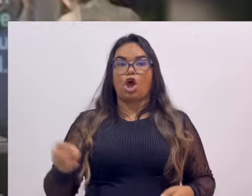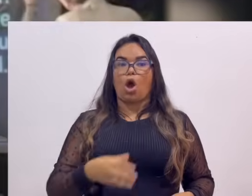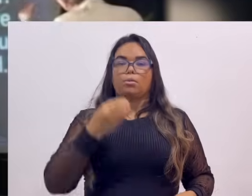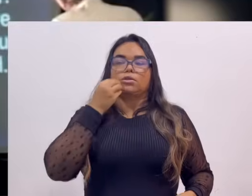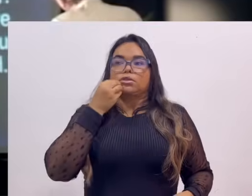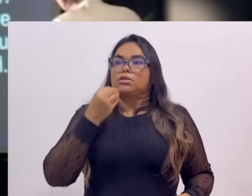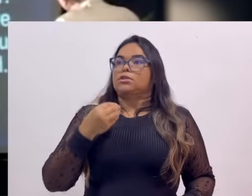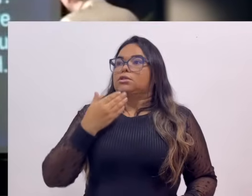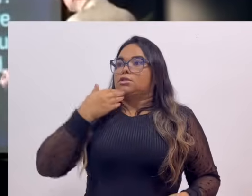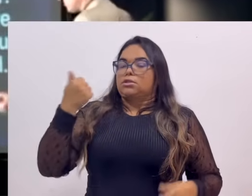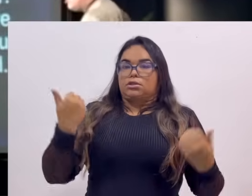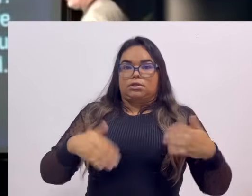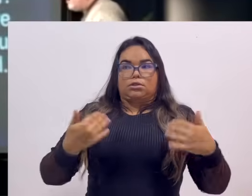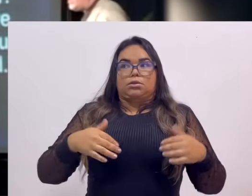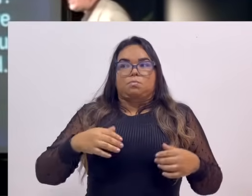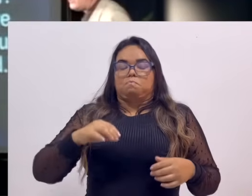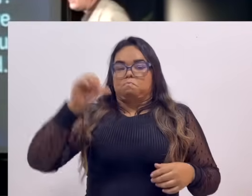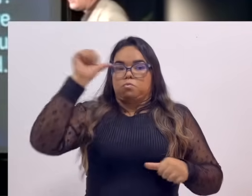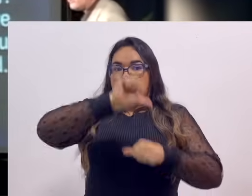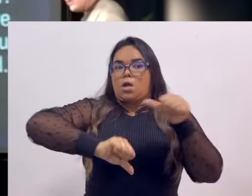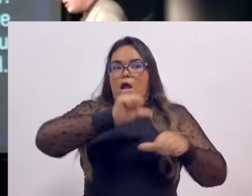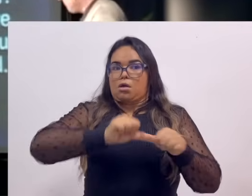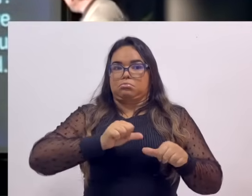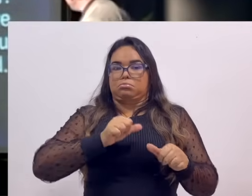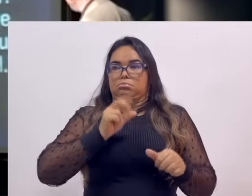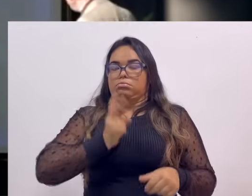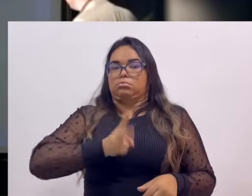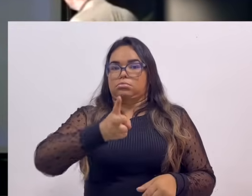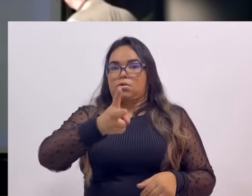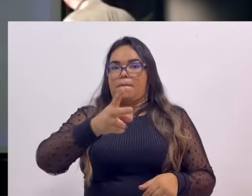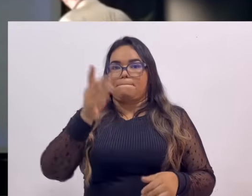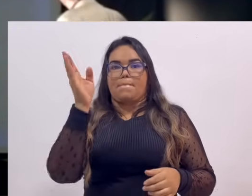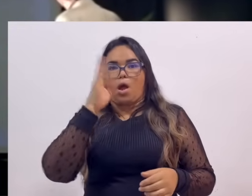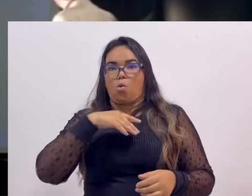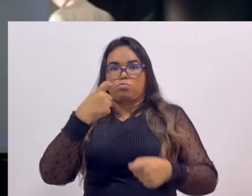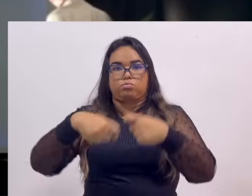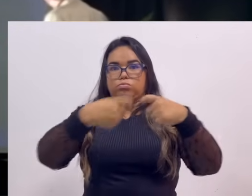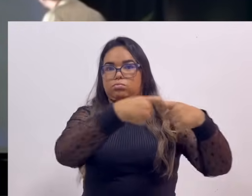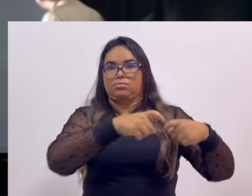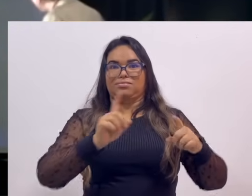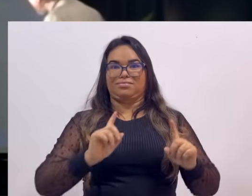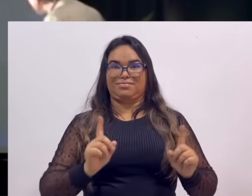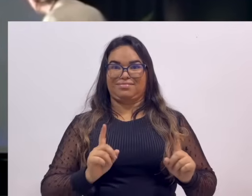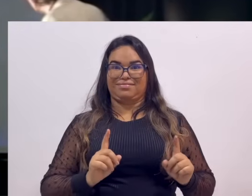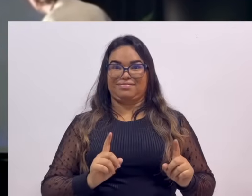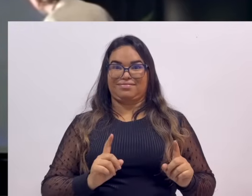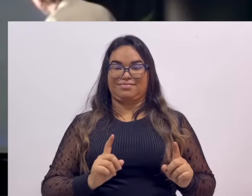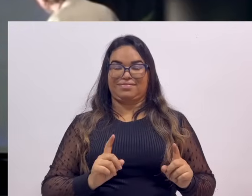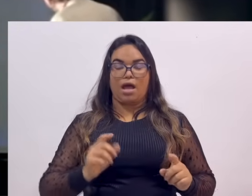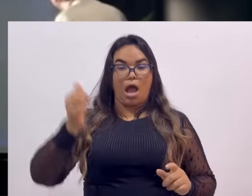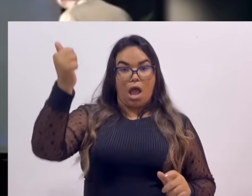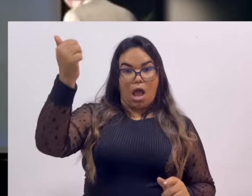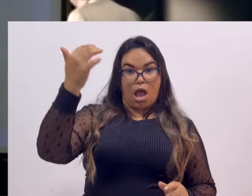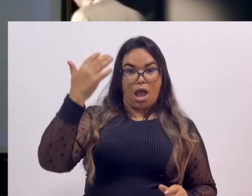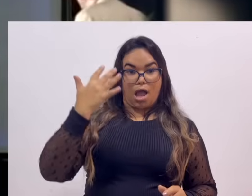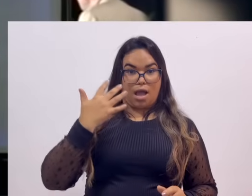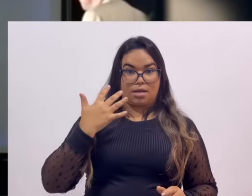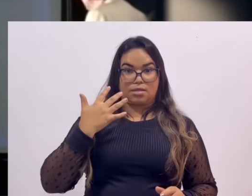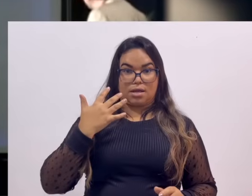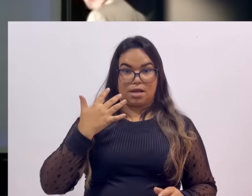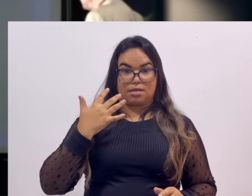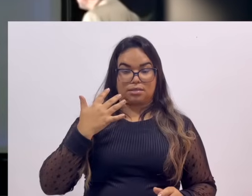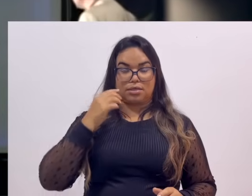diriam, é melhor caminhar por um caminho melhor. Por isso, Deus proíbe que a graça anule a lei. Por isso, nenhuma